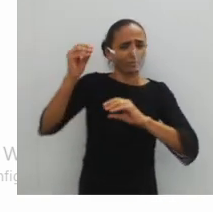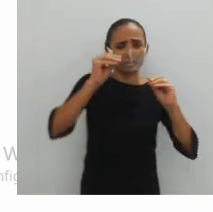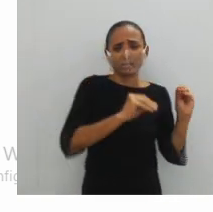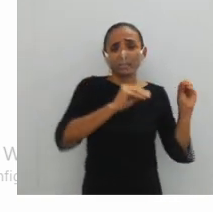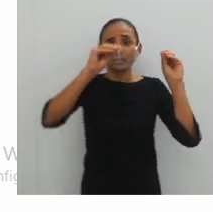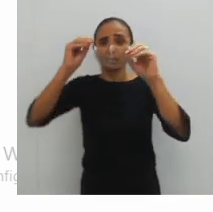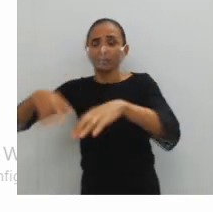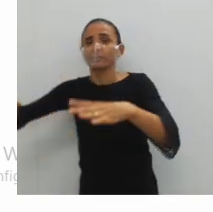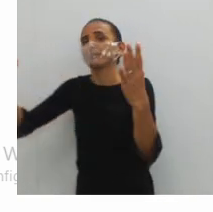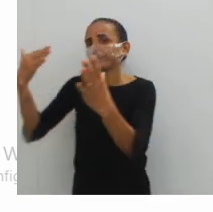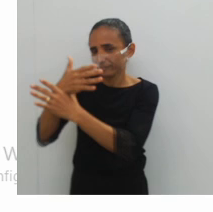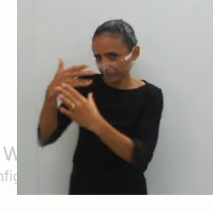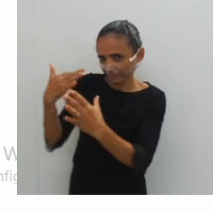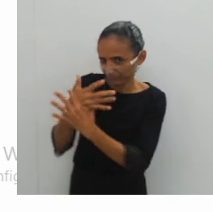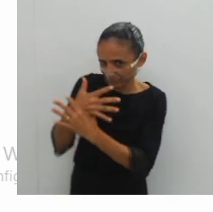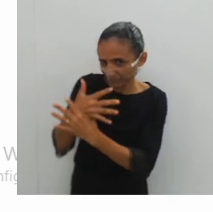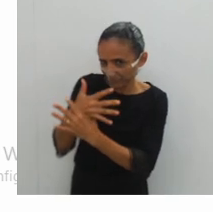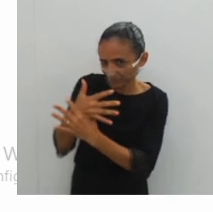outra cidade?